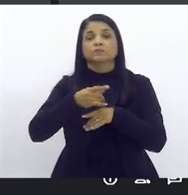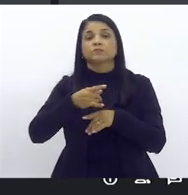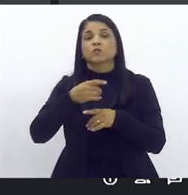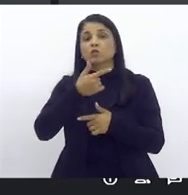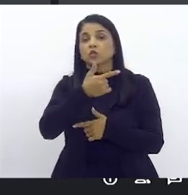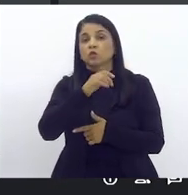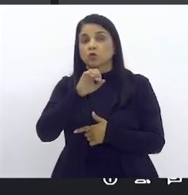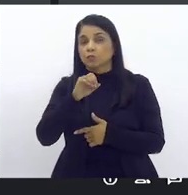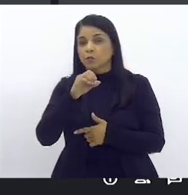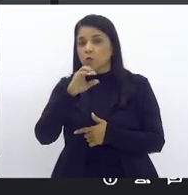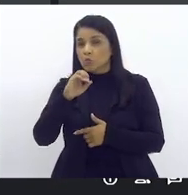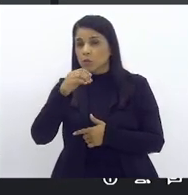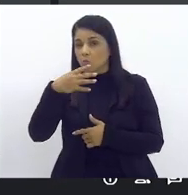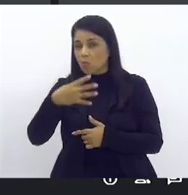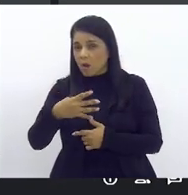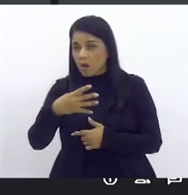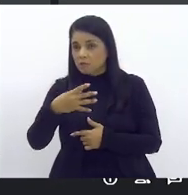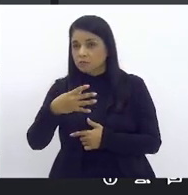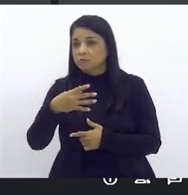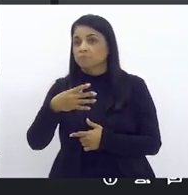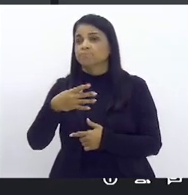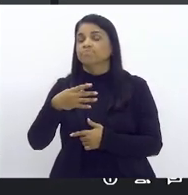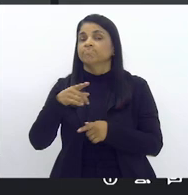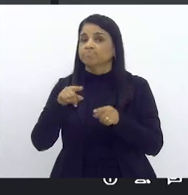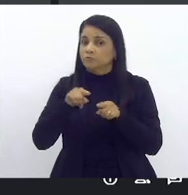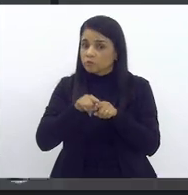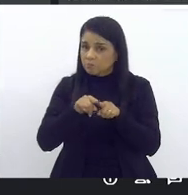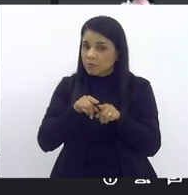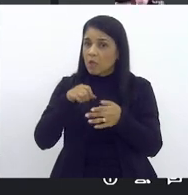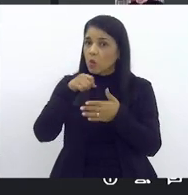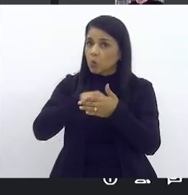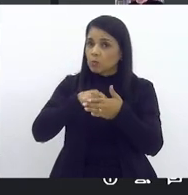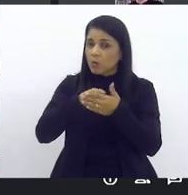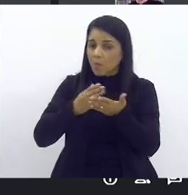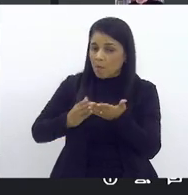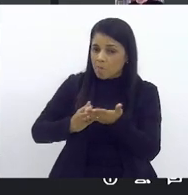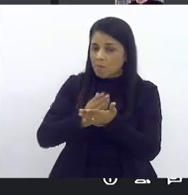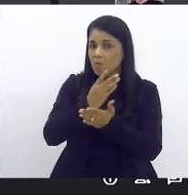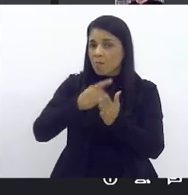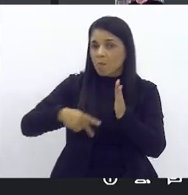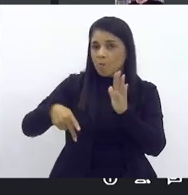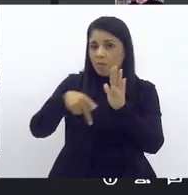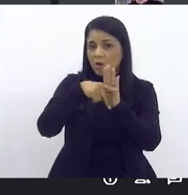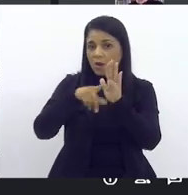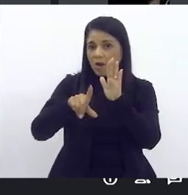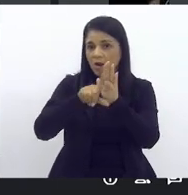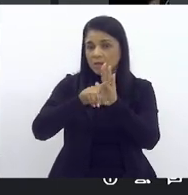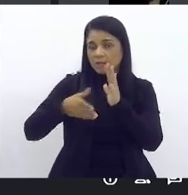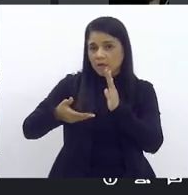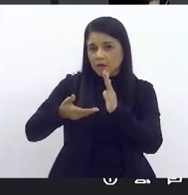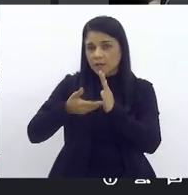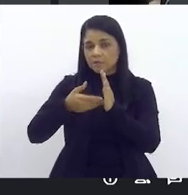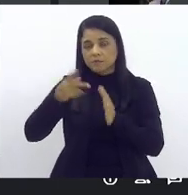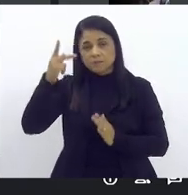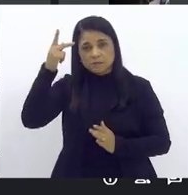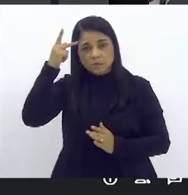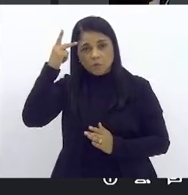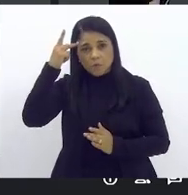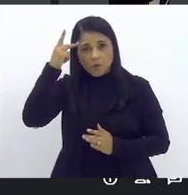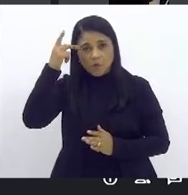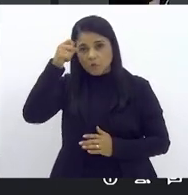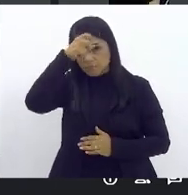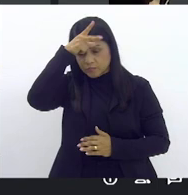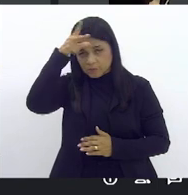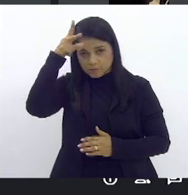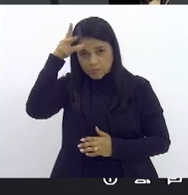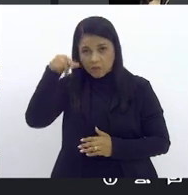de 2004, nós fizemos o enquadramento. Nós aprovamos um projeto de lei na Câmara Municipal de São Paulo, em